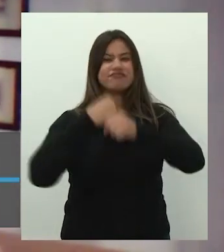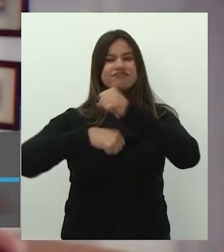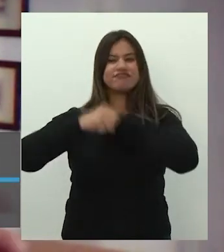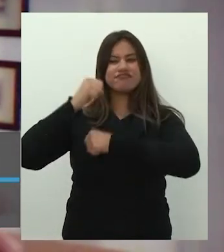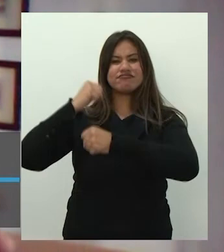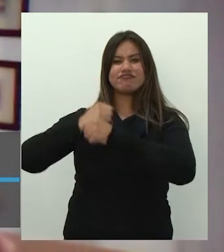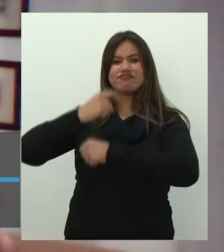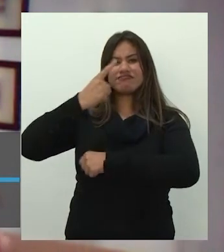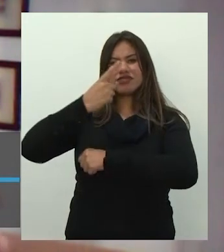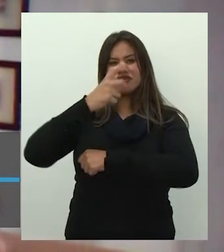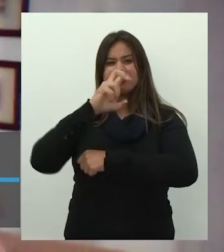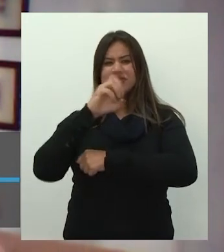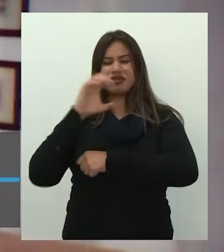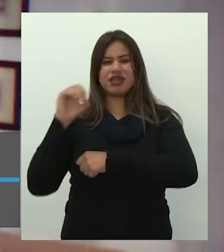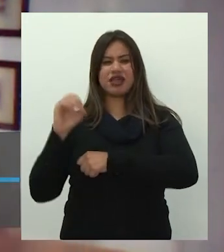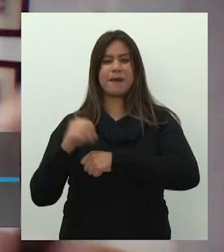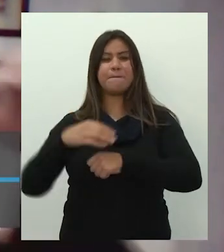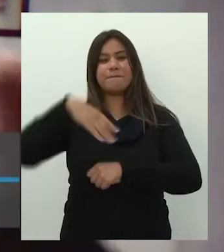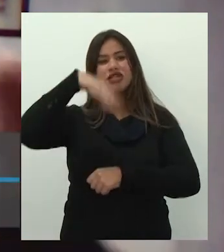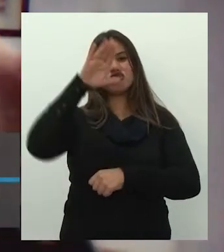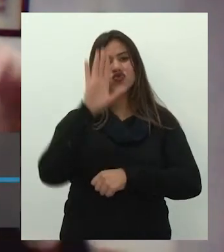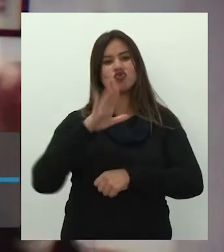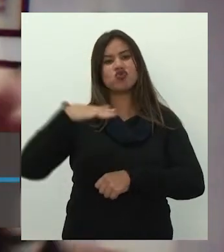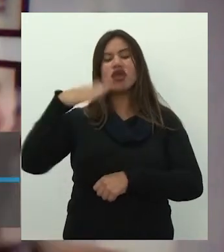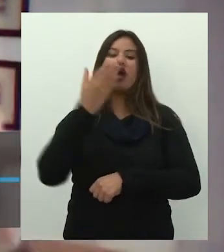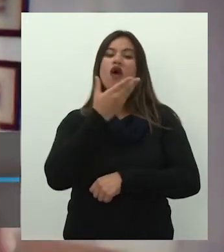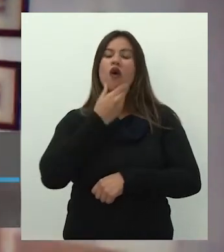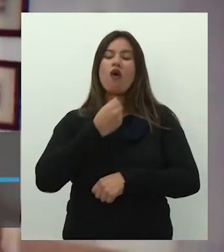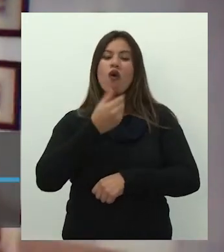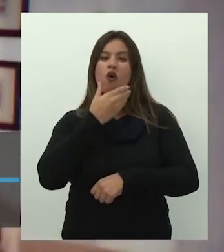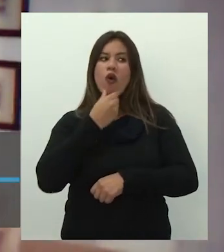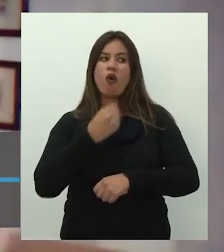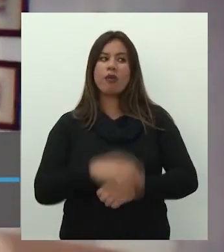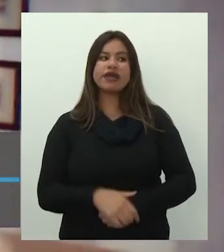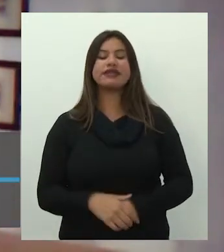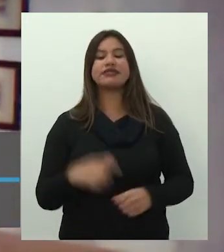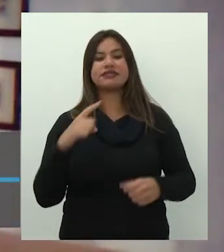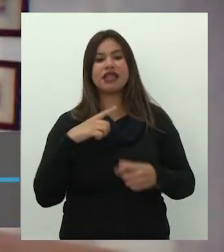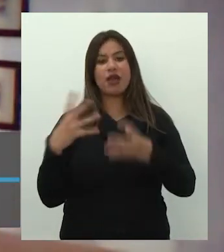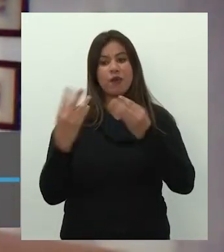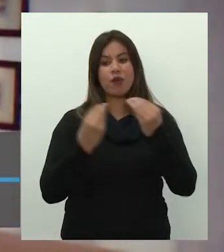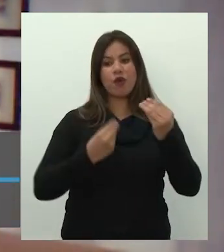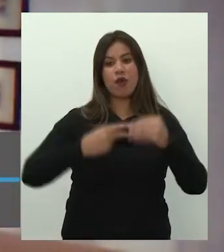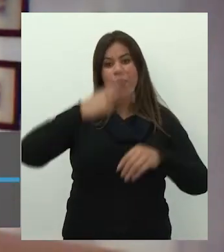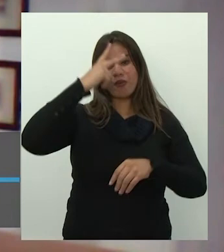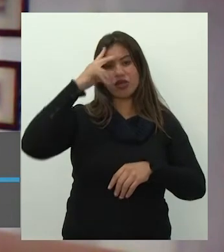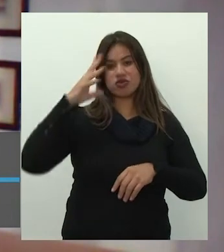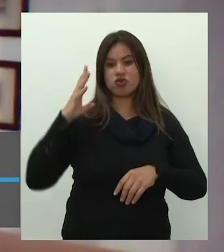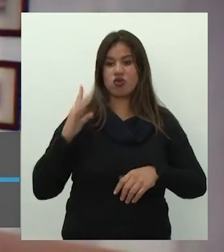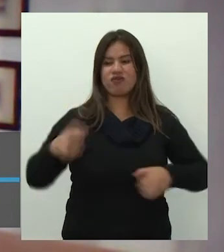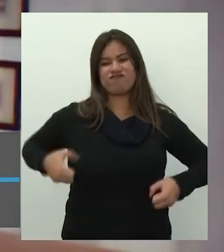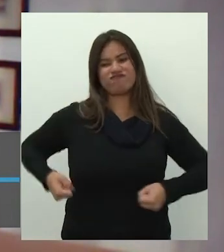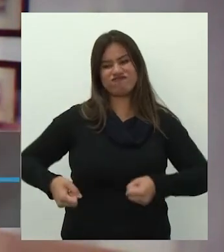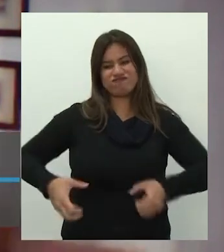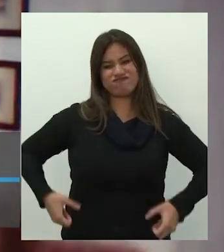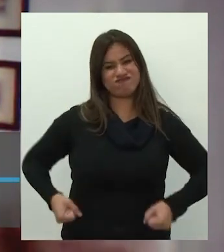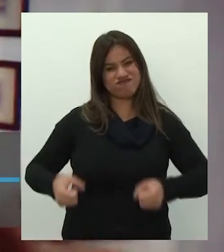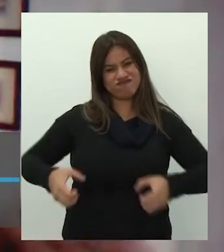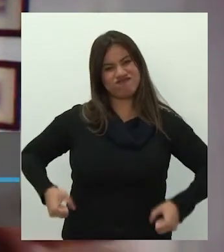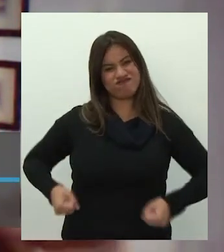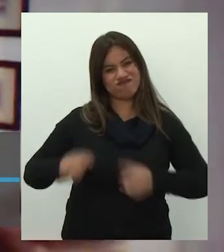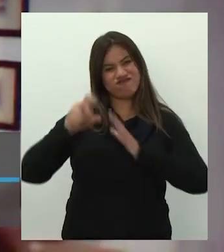uma pintura a óleo. Tem várias pessoas de um lado, assim, com cadeira de rodas, você